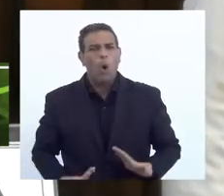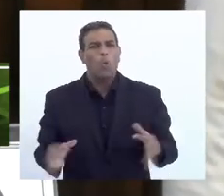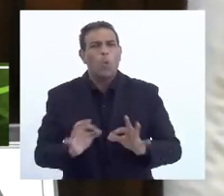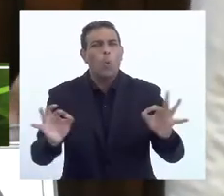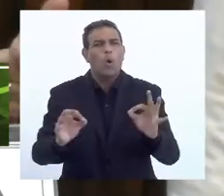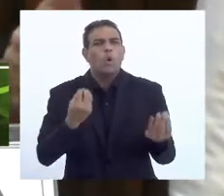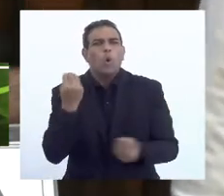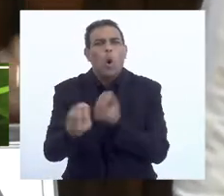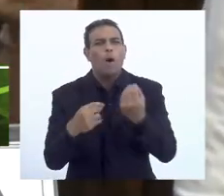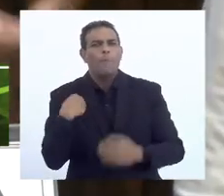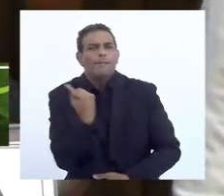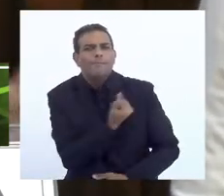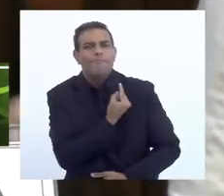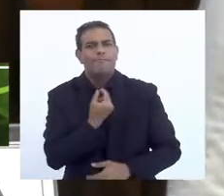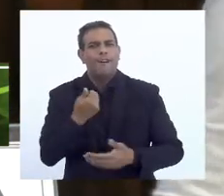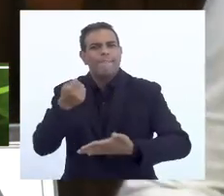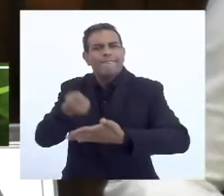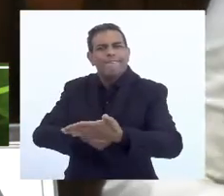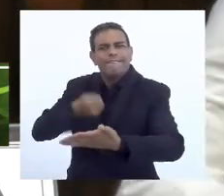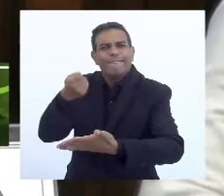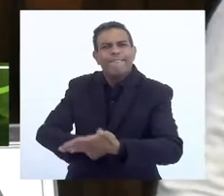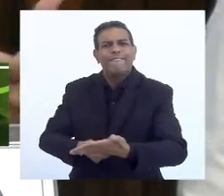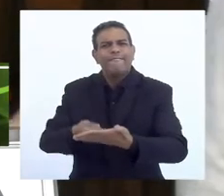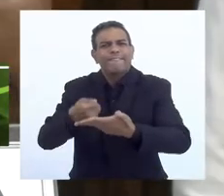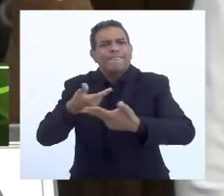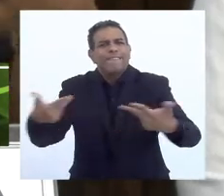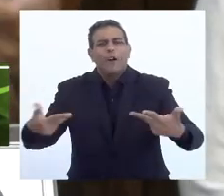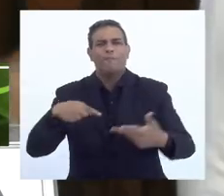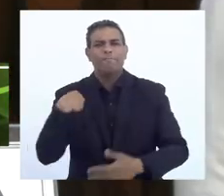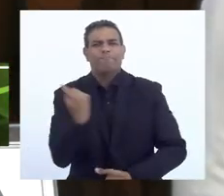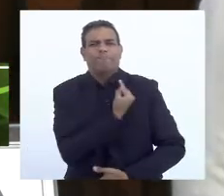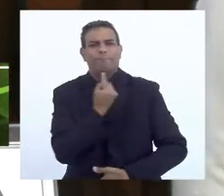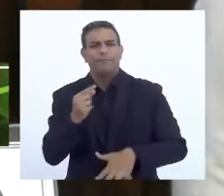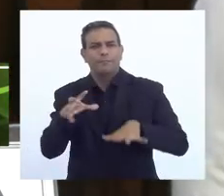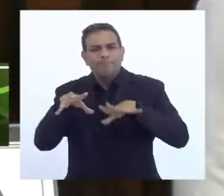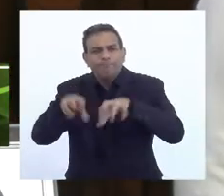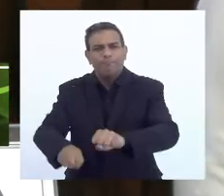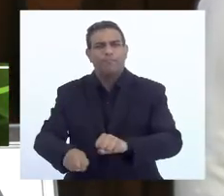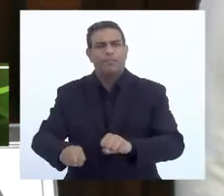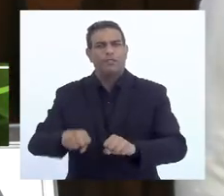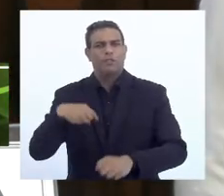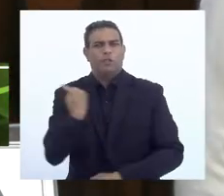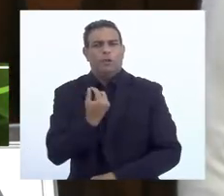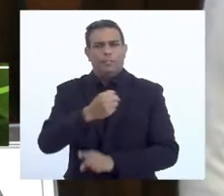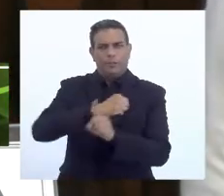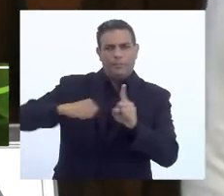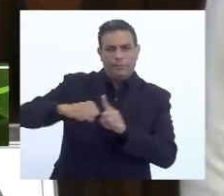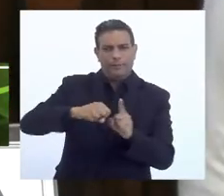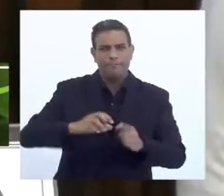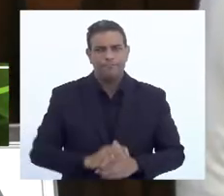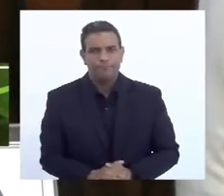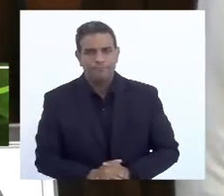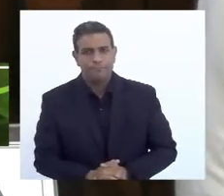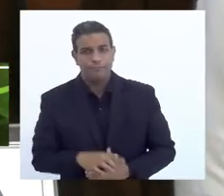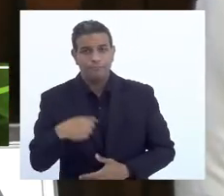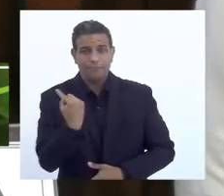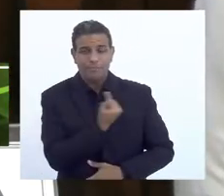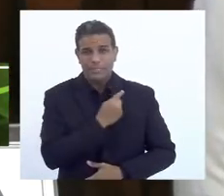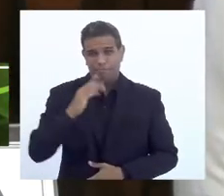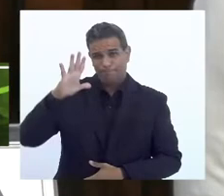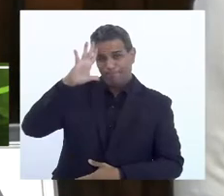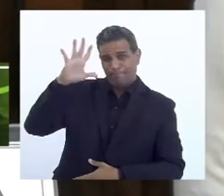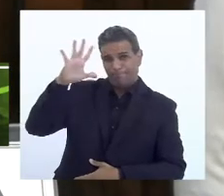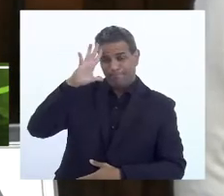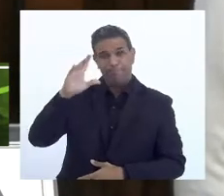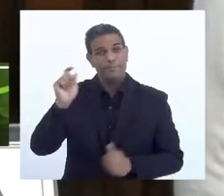pela maneira como nós enfrentamos as adversidades ou como nos colocamos na luta. Para que vocês tenham uma ideia, existe